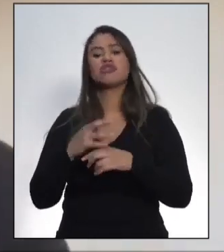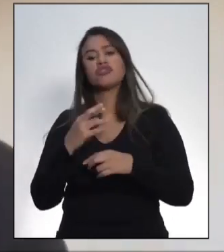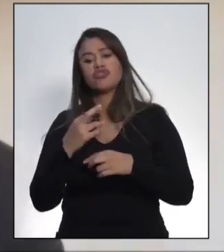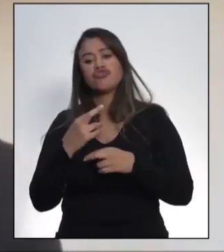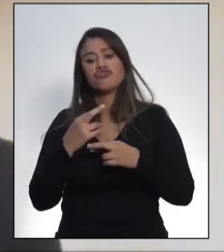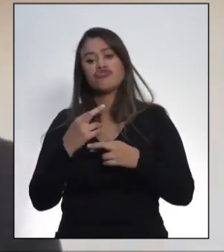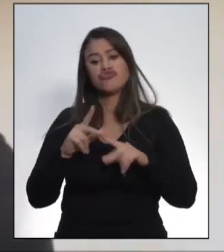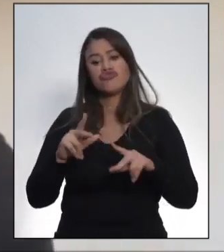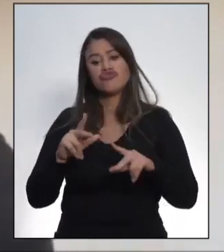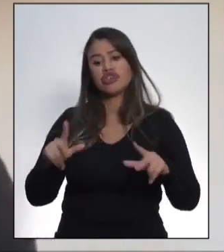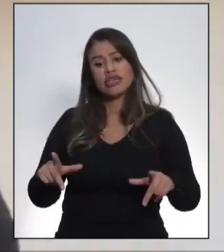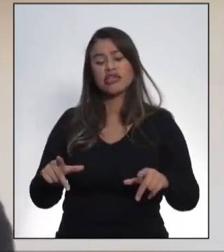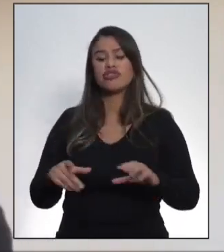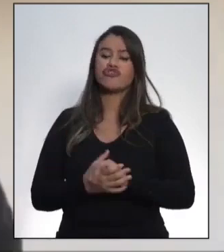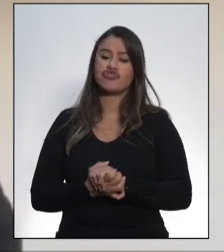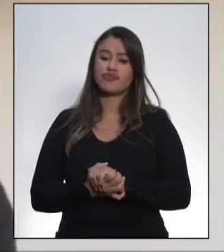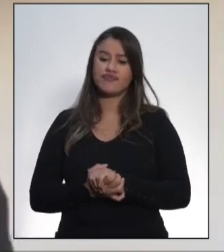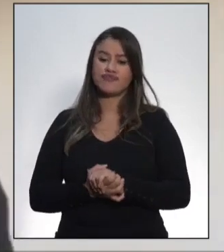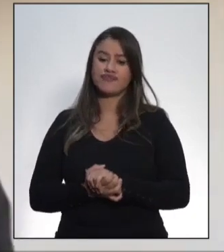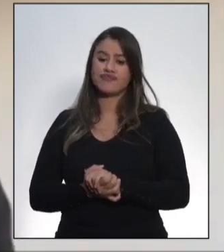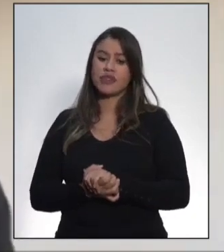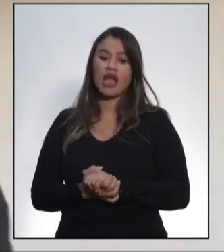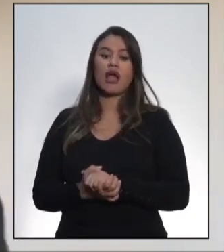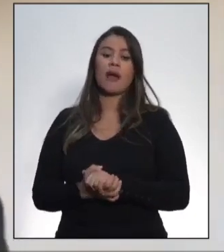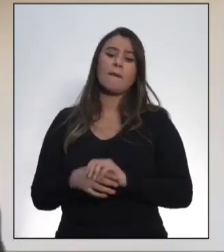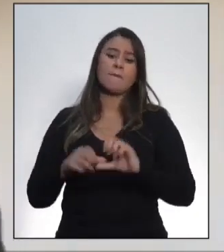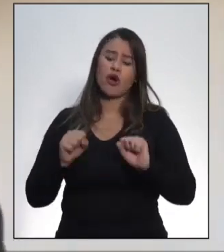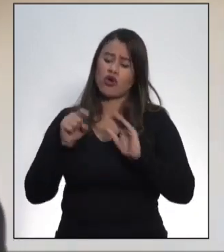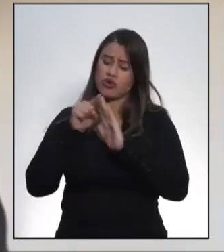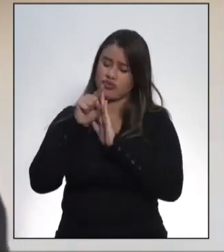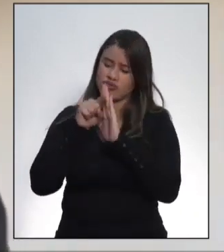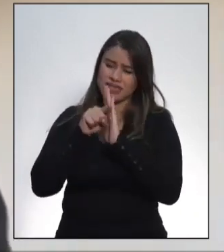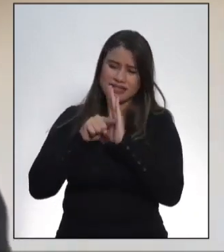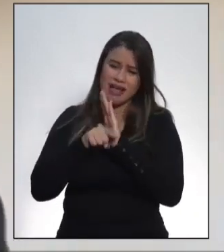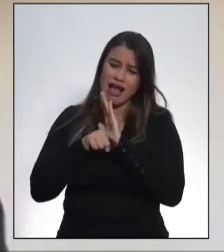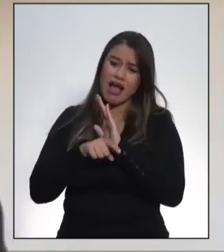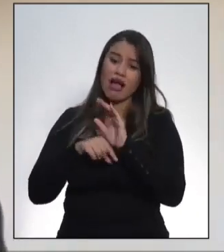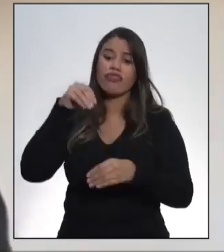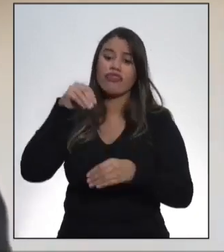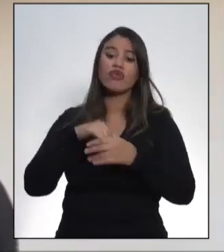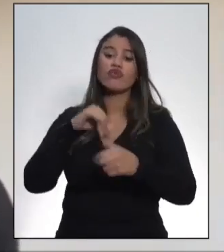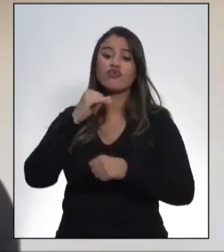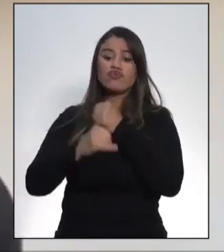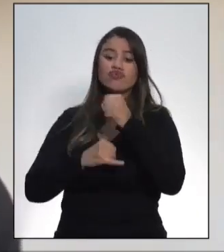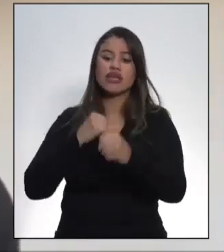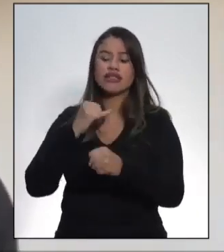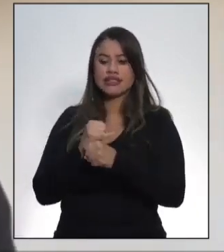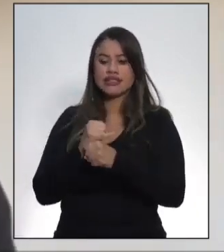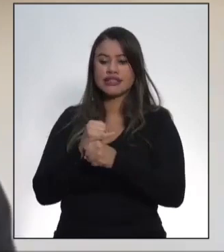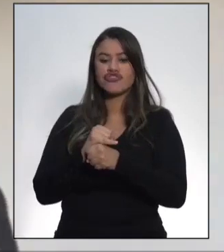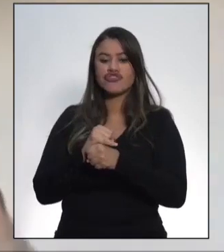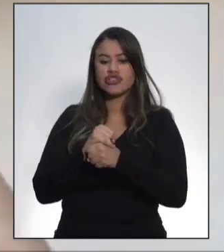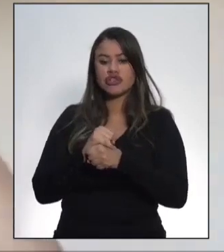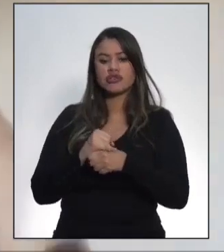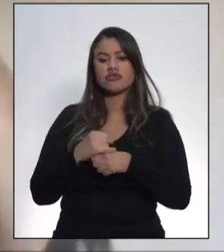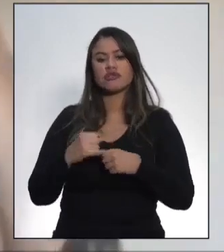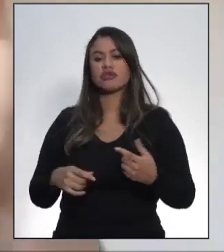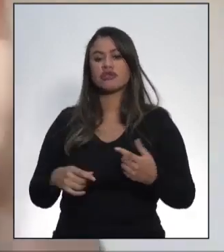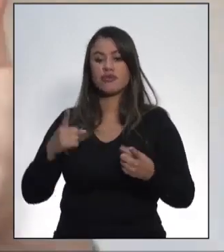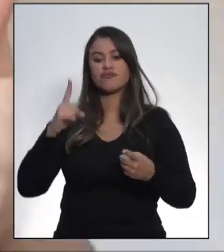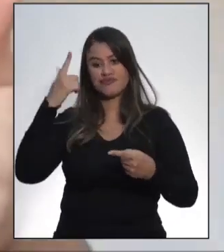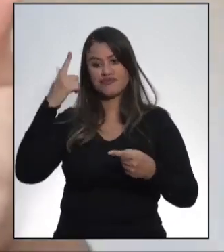de segurança vai ser diferente. Você pode pesquisar quase tudo isso pela internet. Então, depois que você pensou em qual é o